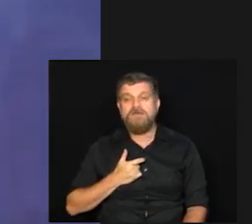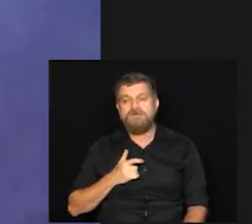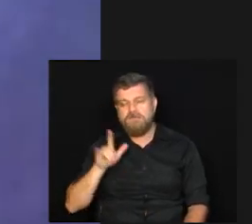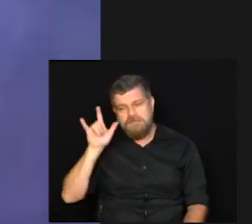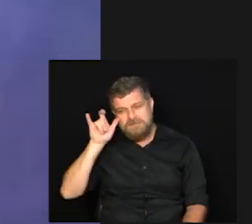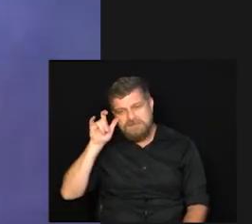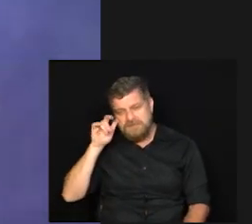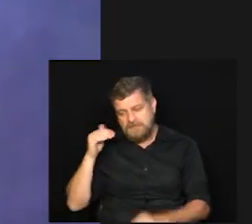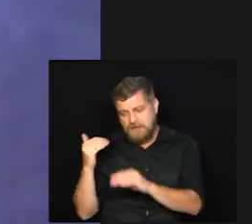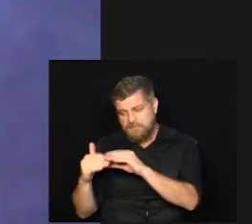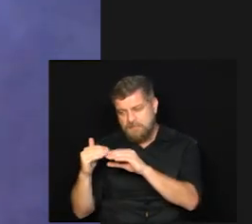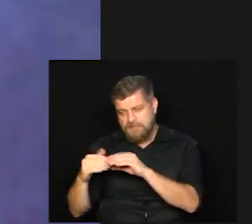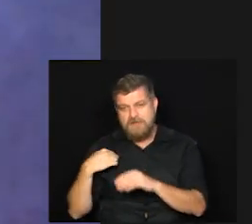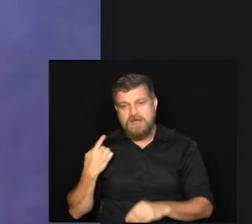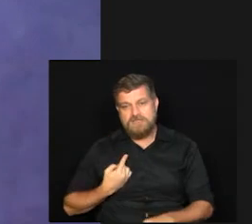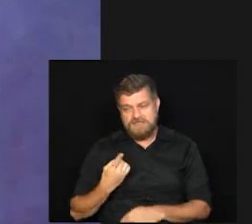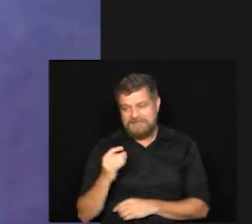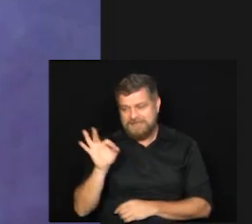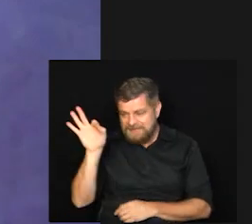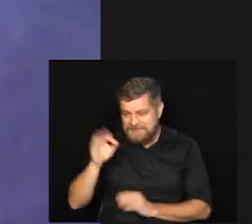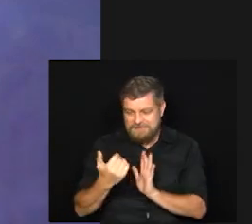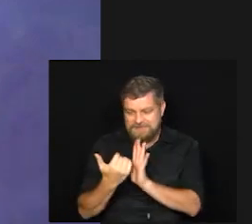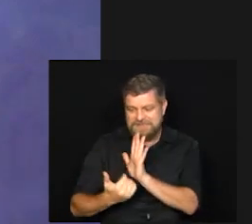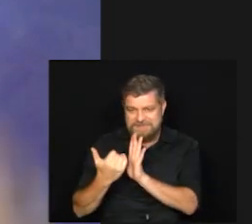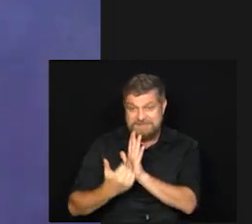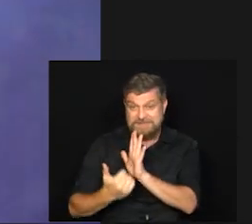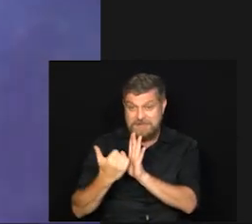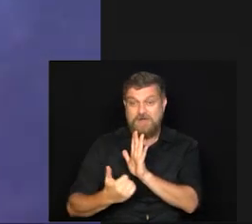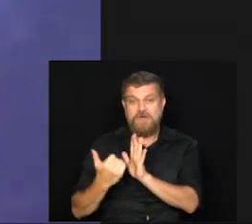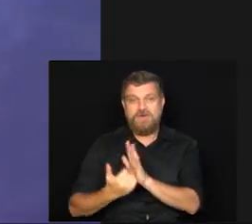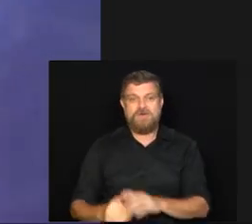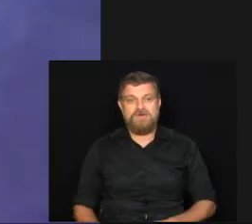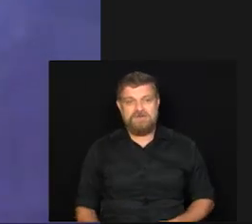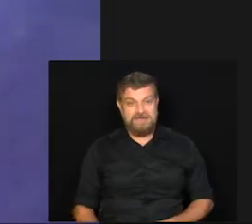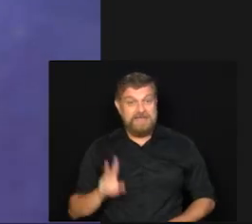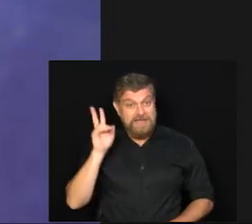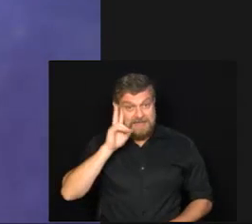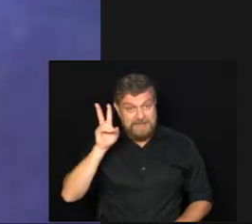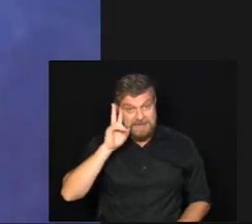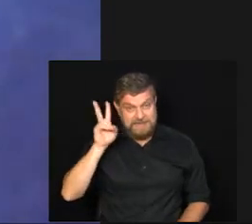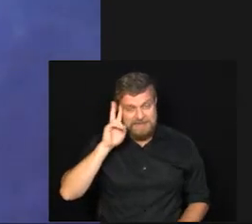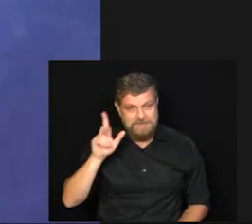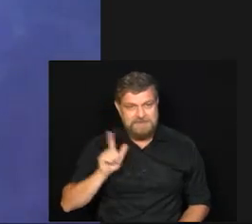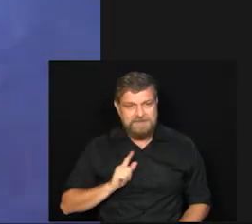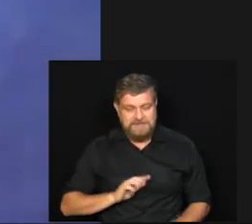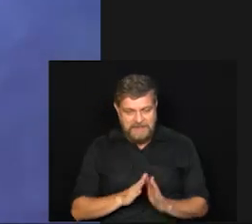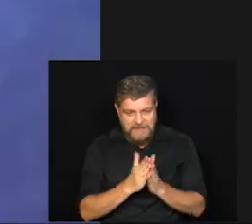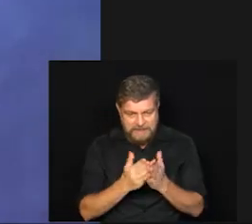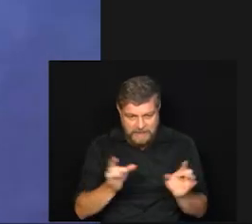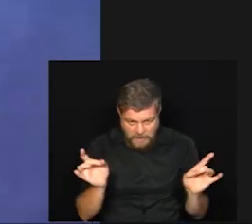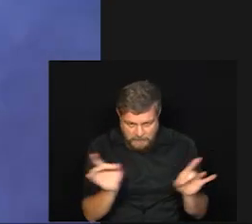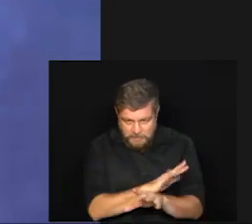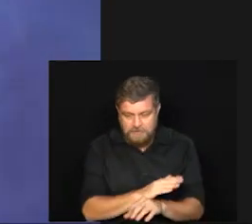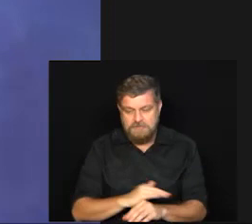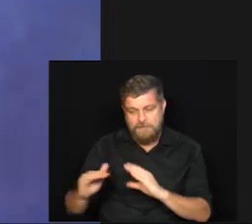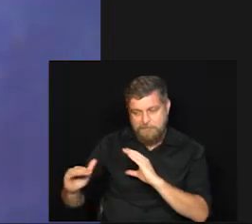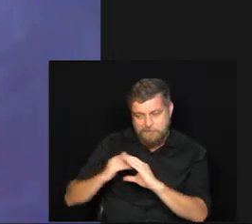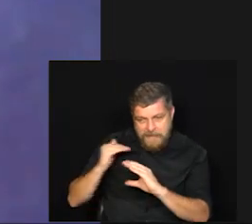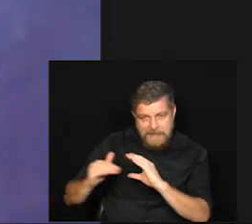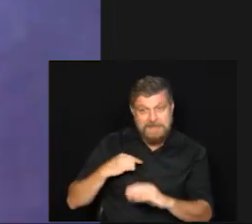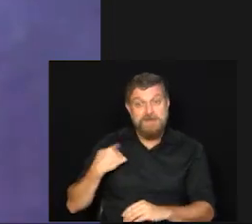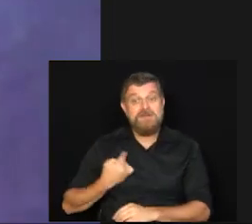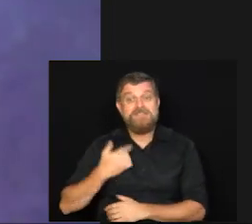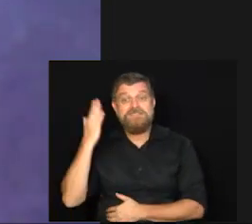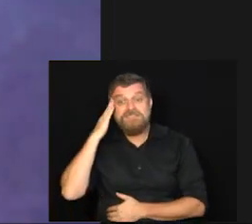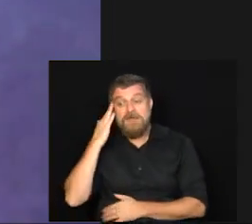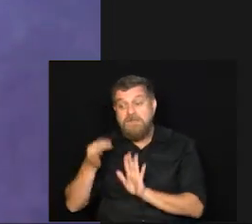gente já vai gerar com os 10% de desconto para vocês. E lembrem, terminou de ler, manda lá o feedback, porque